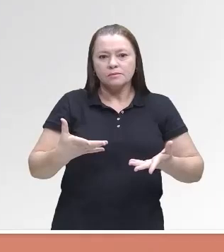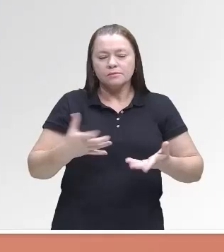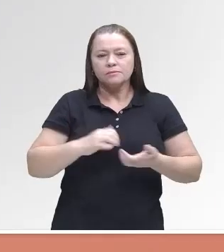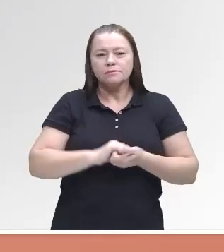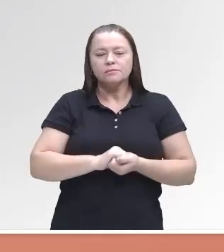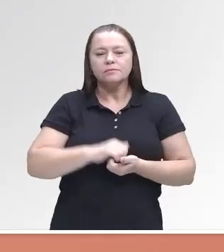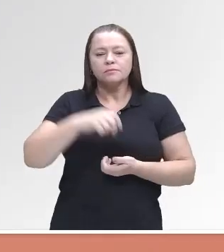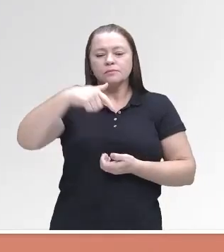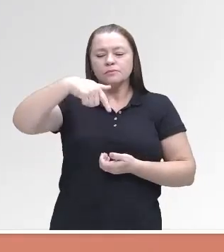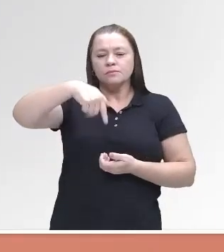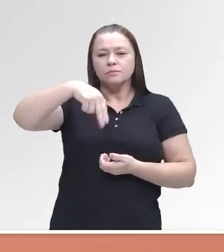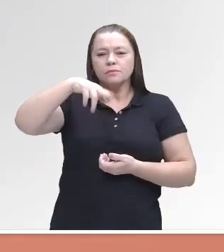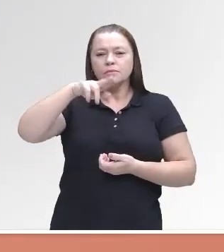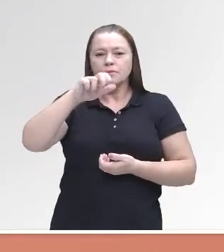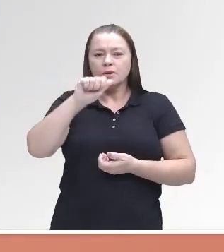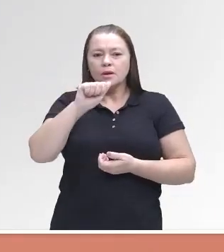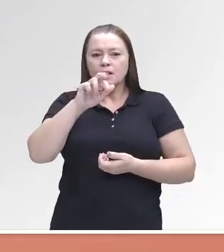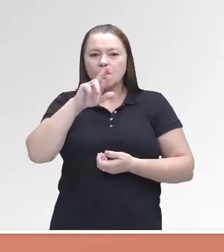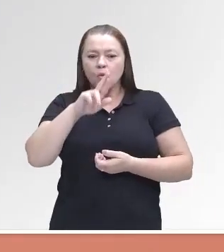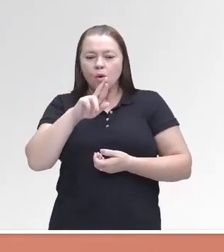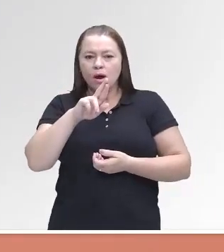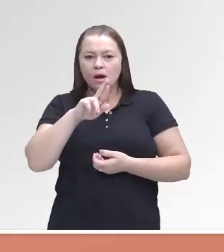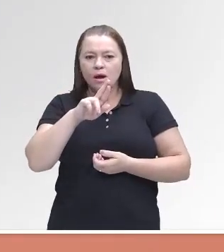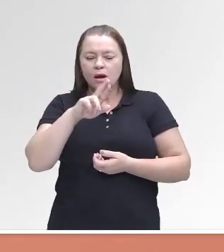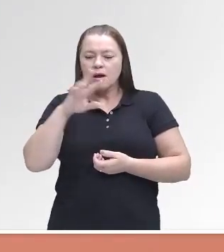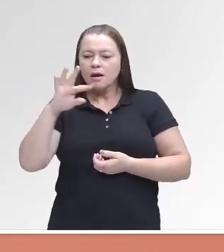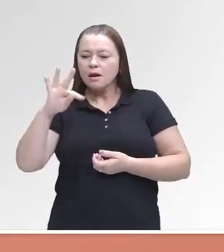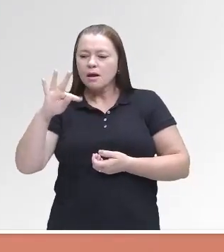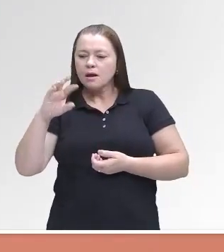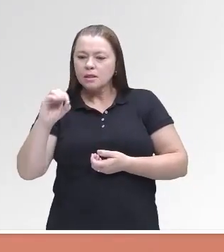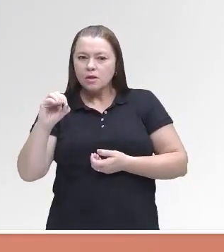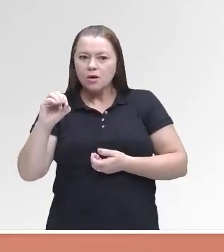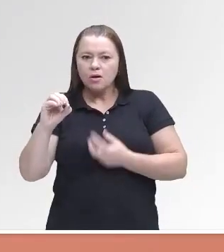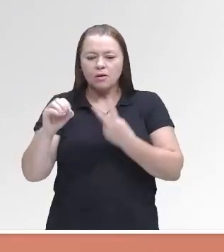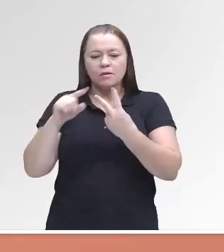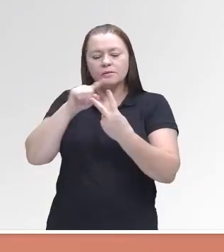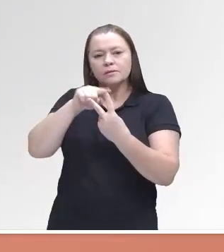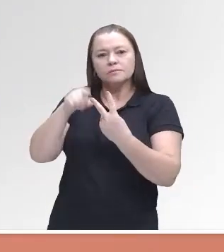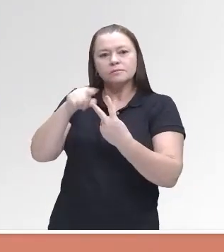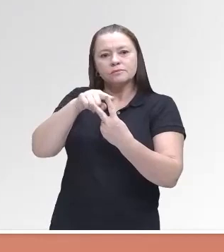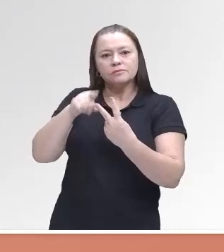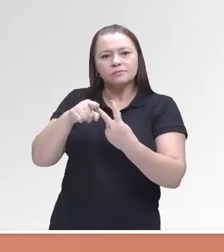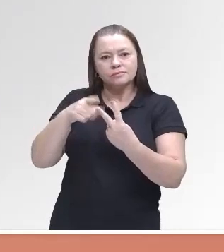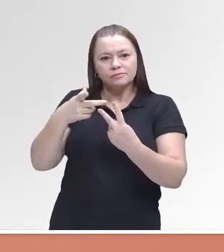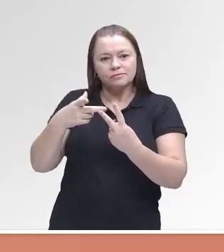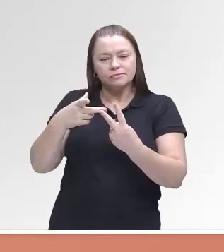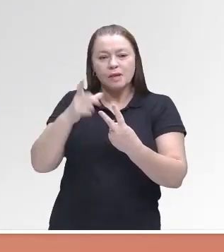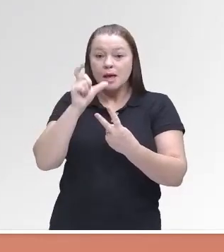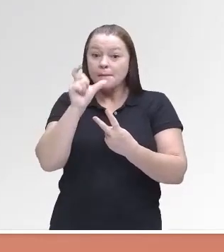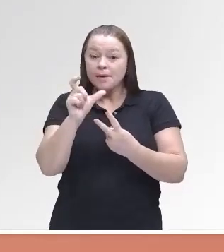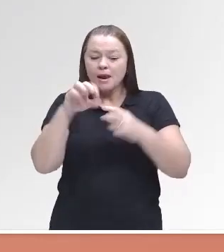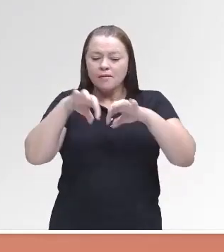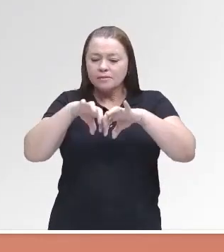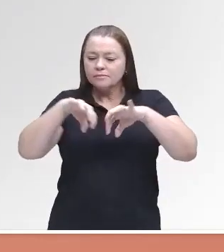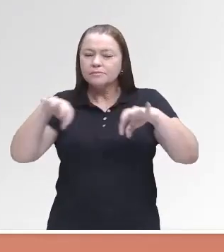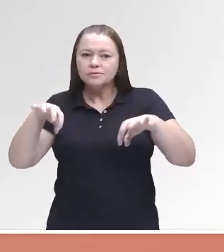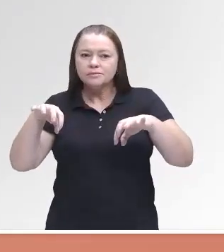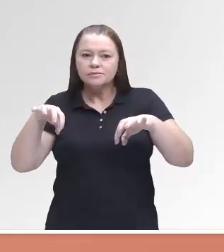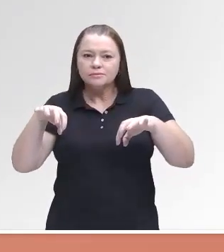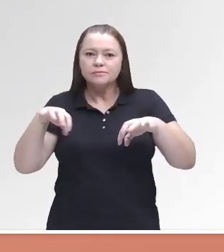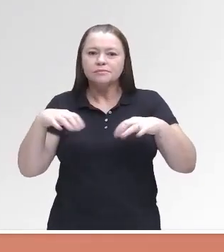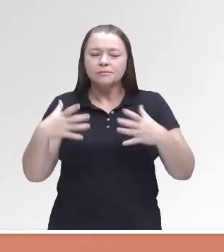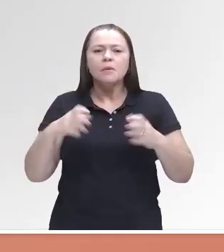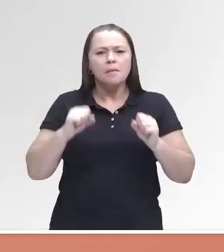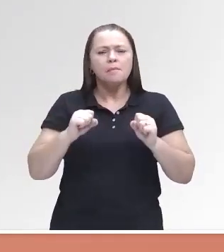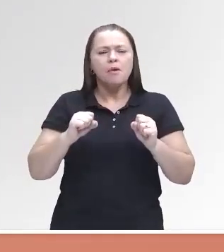sílaba. Quarto. Quantos sons? 2. E eu tenho uma dica para você. Quando nós formos falar, nós vamos bater palma,